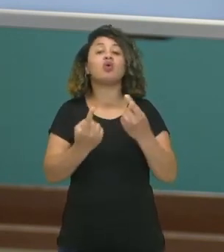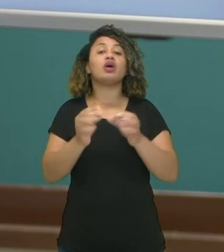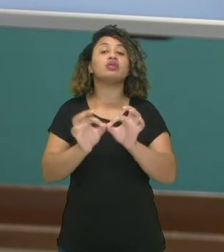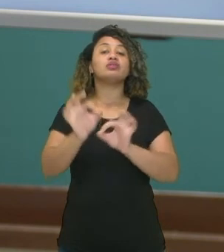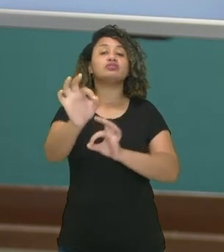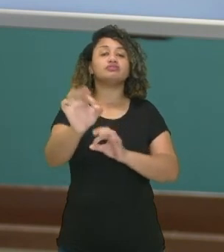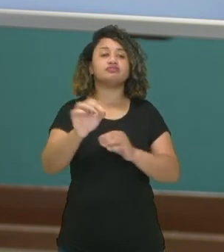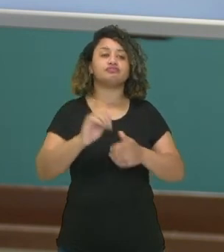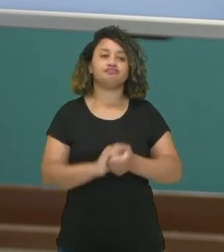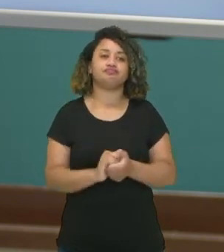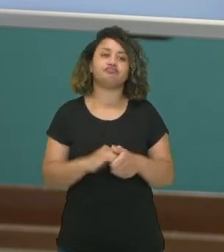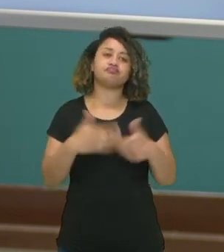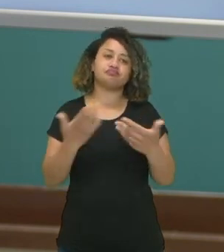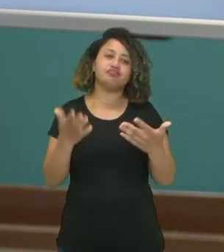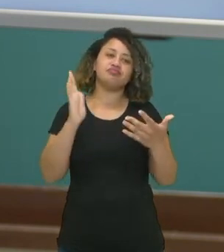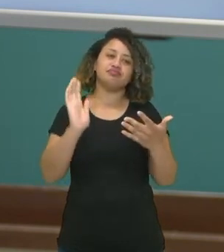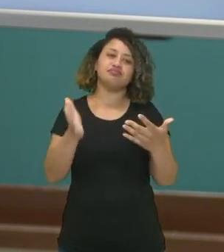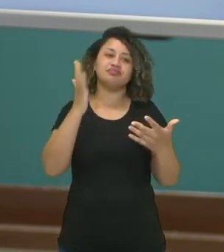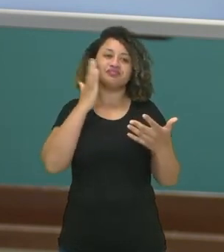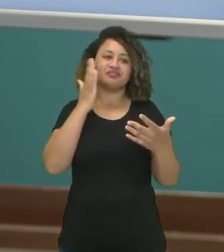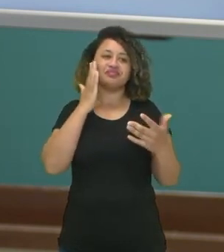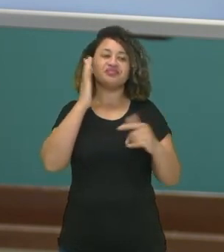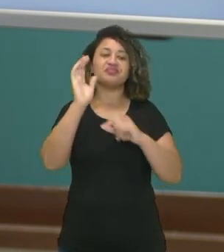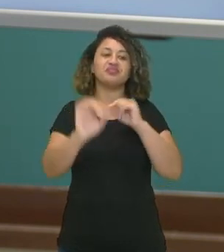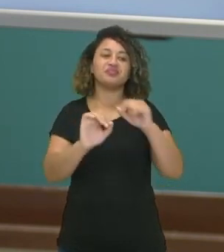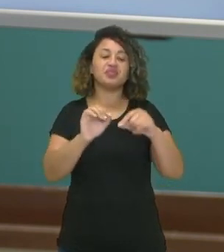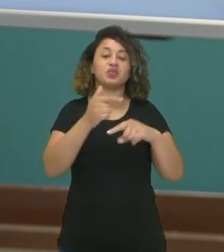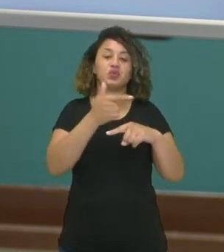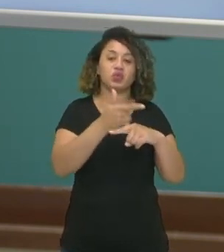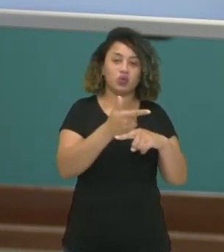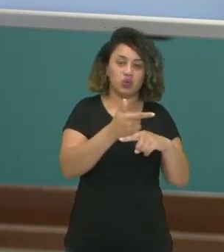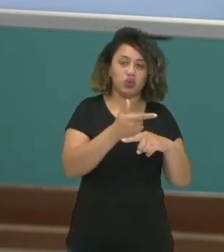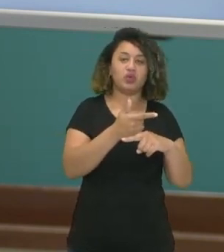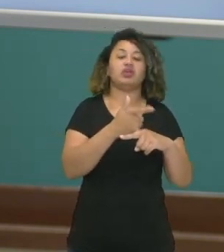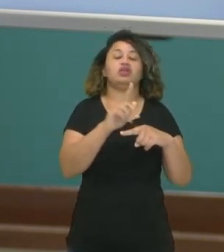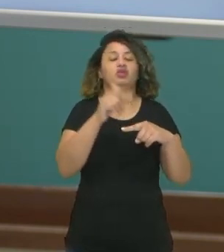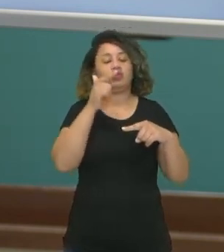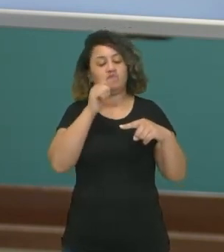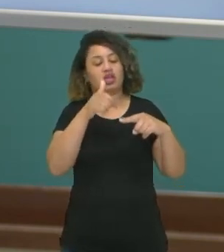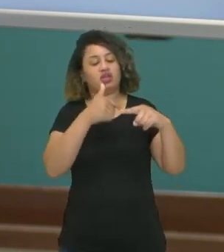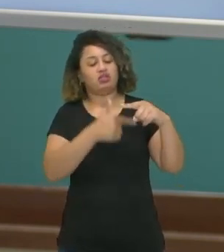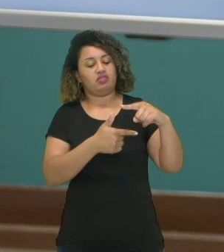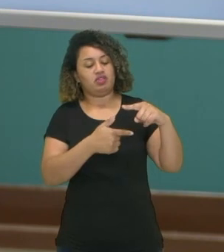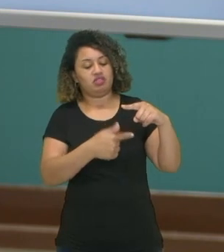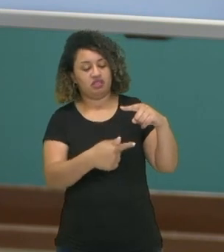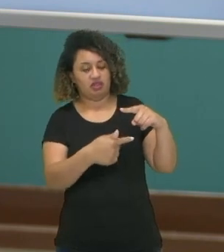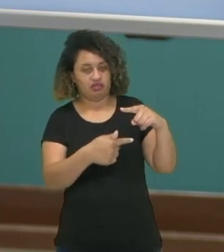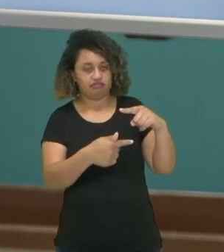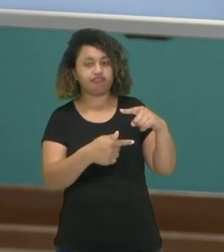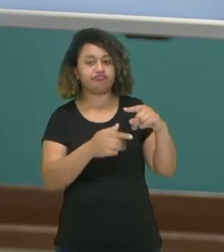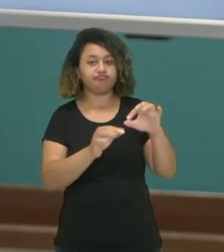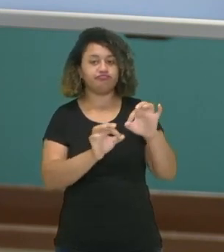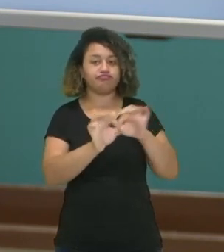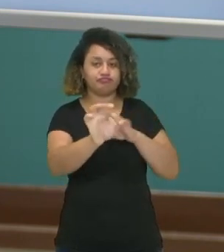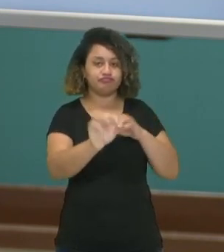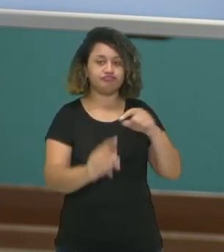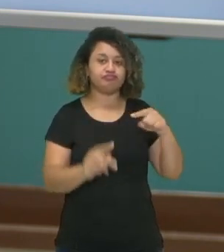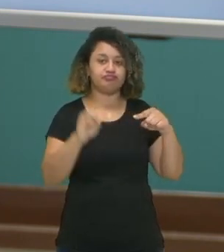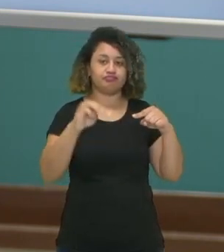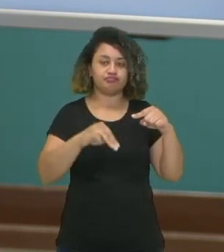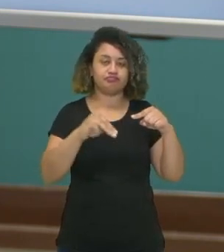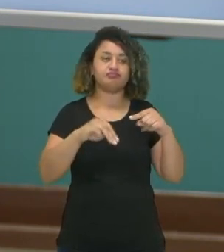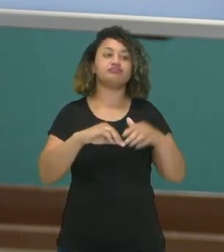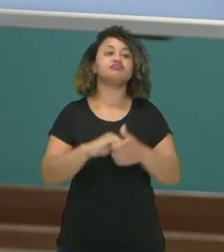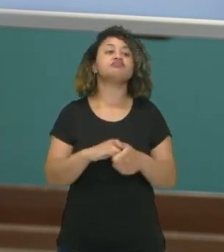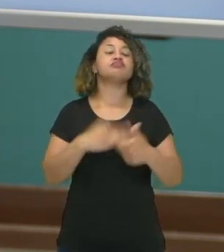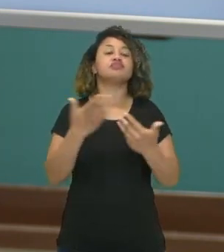Então, veja, como a gente já sabe que com 2 litros de combustível o carro percorre 27 quilômetros,